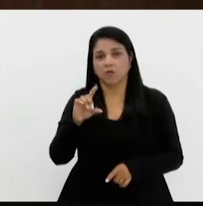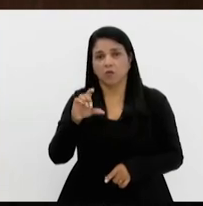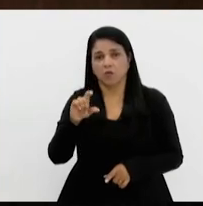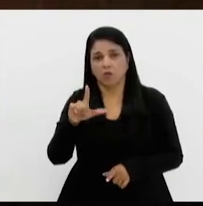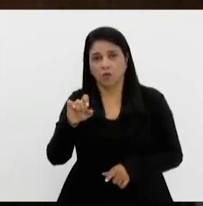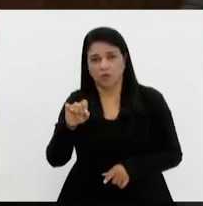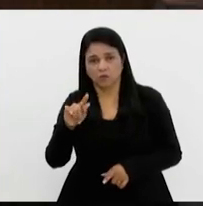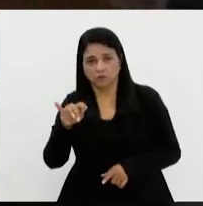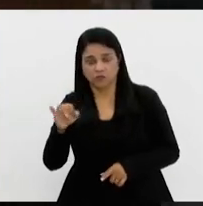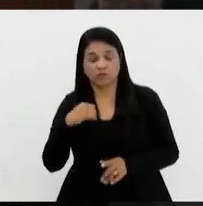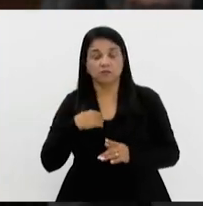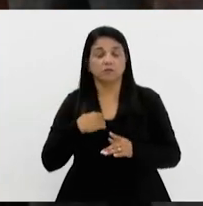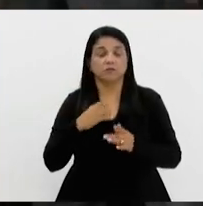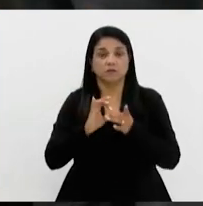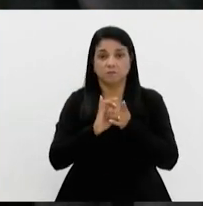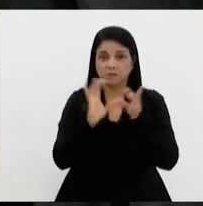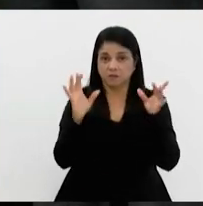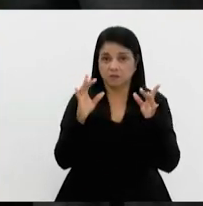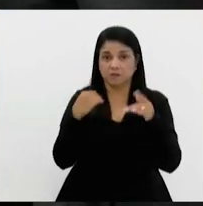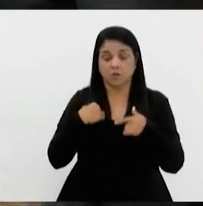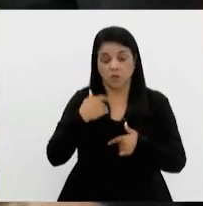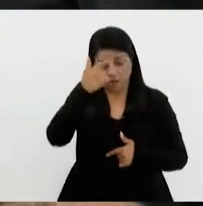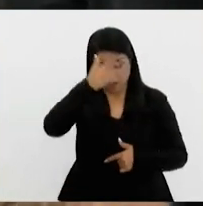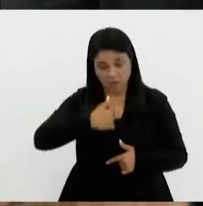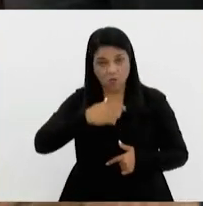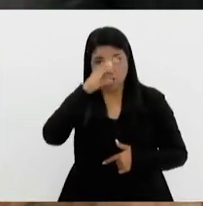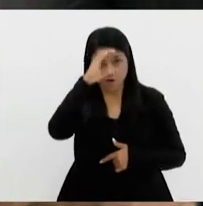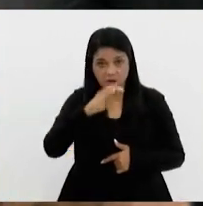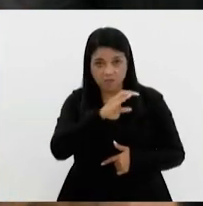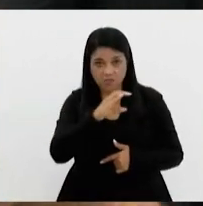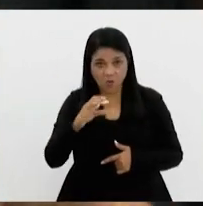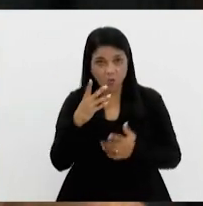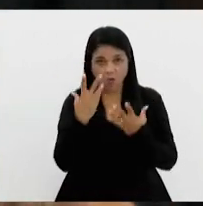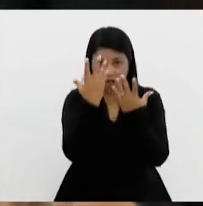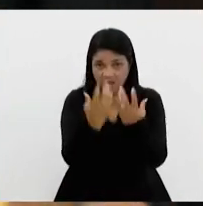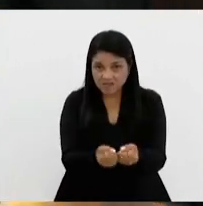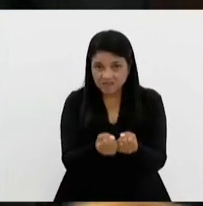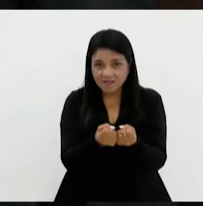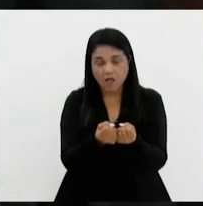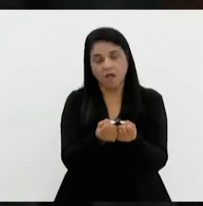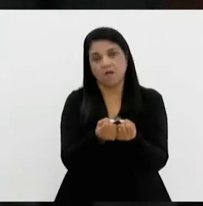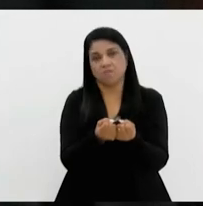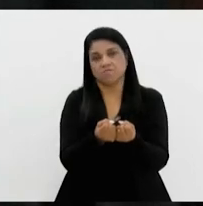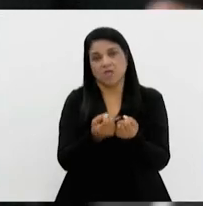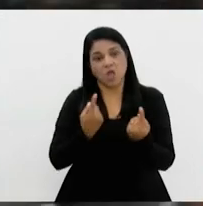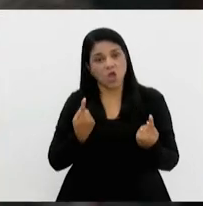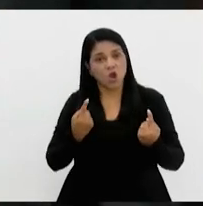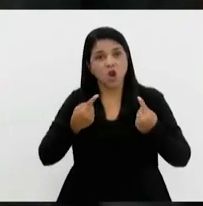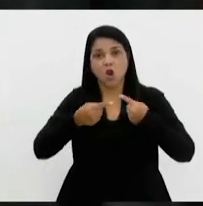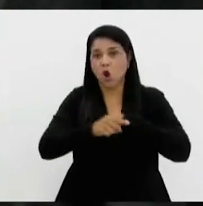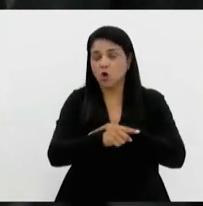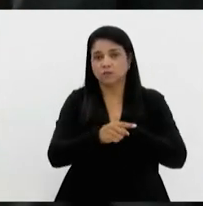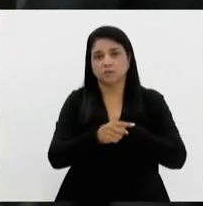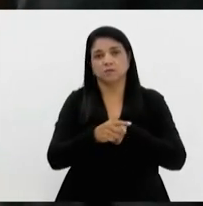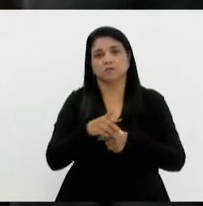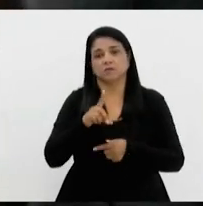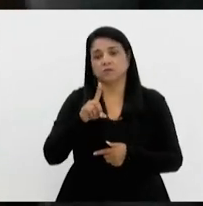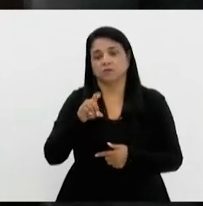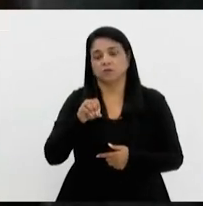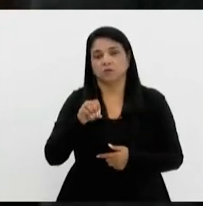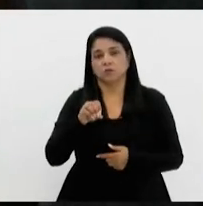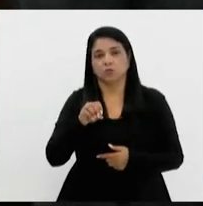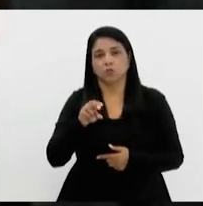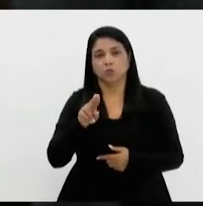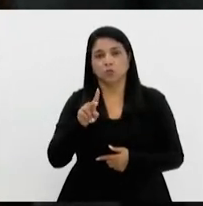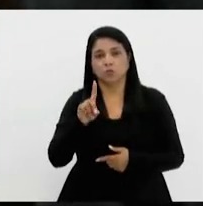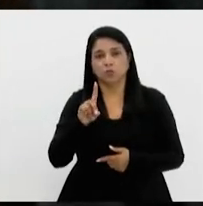libertação enquanto católico é estar frontalmente contrário à doutrina da Igreja.